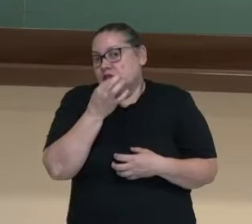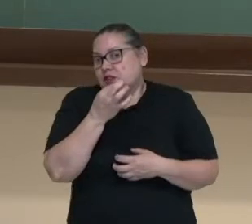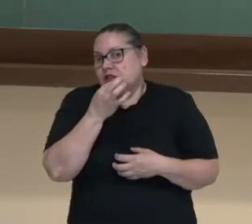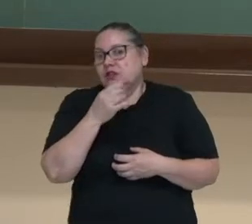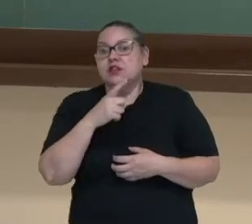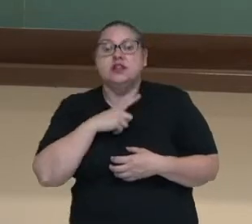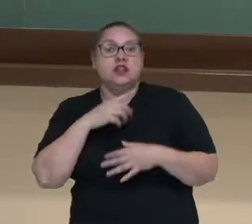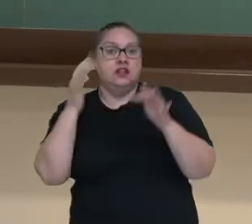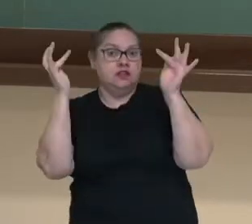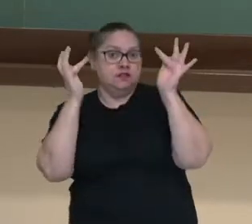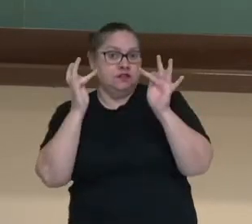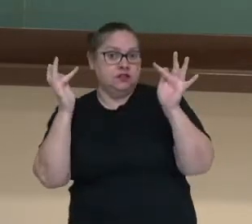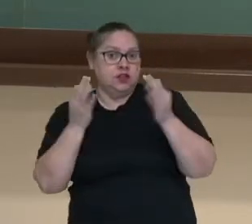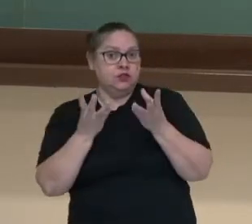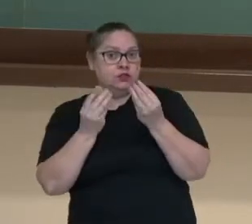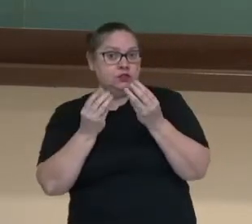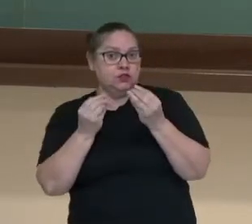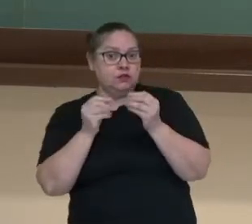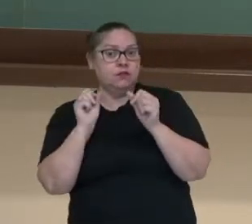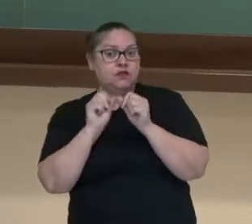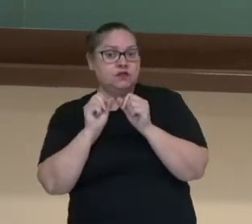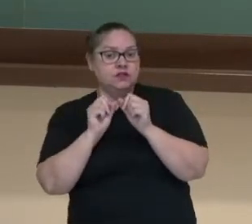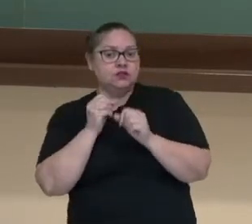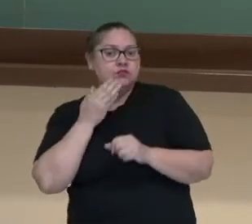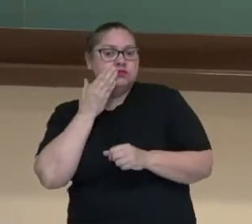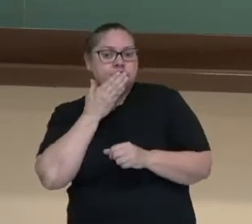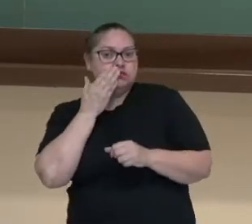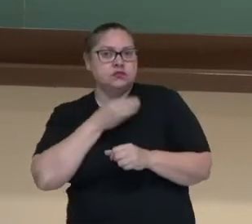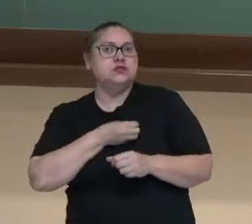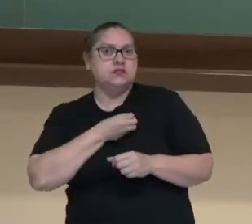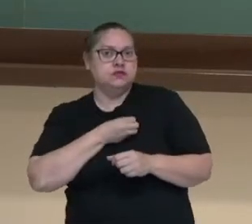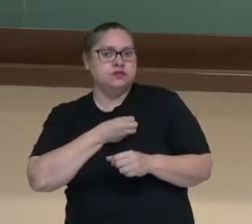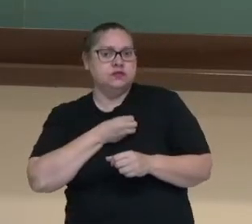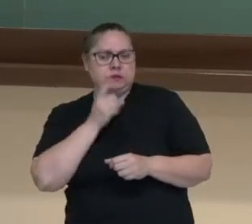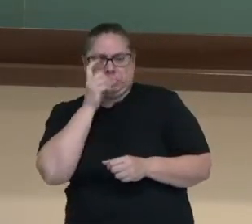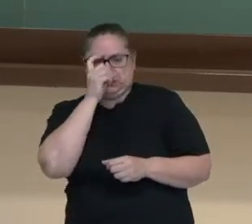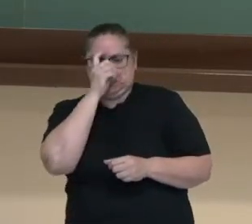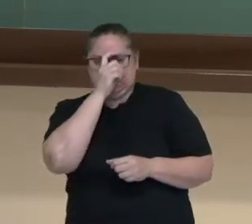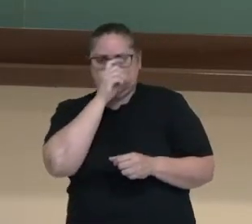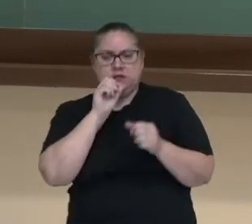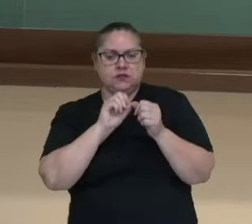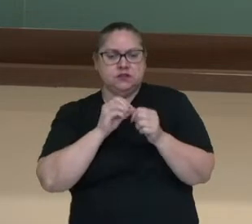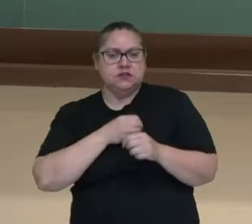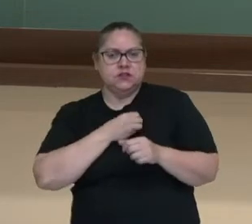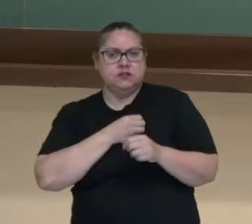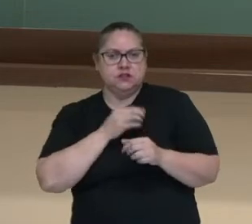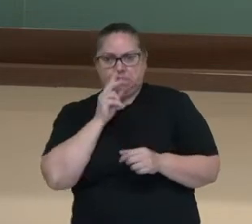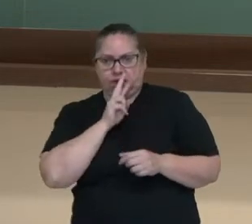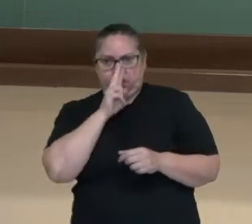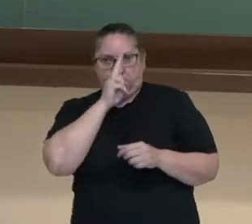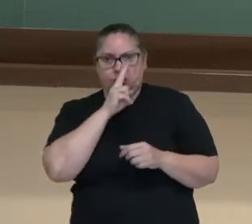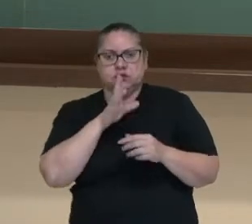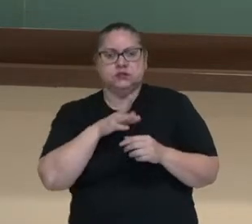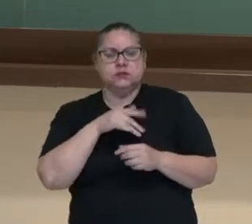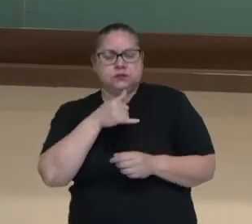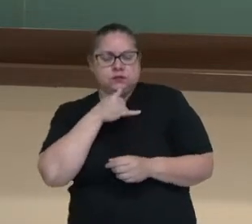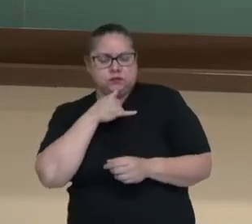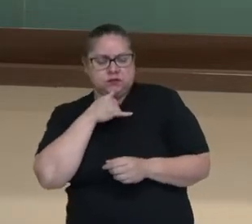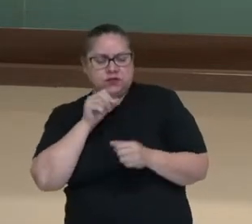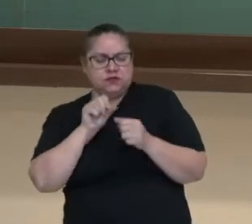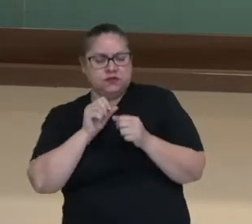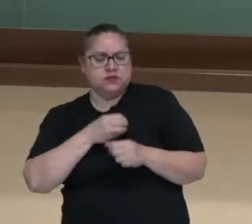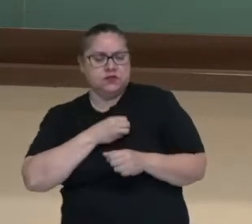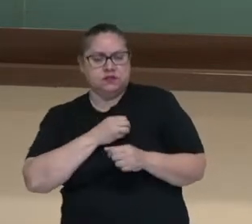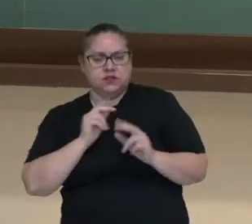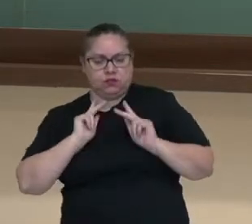Tenha felicidade bastante para fazê-la doce, dificuldades para fazê-la forte, tristeza para